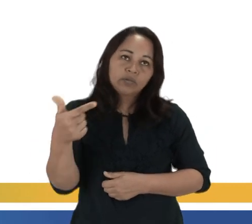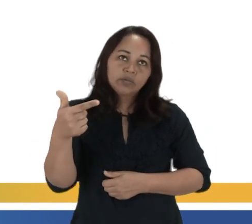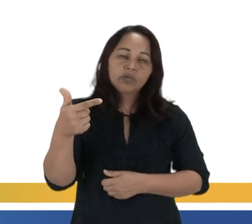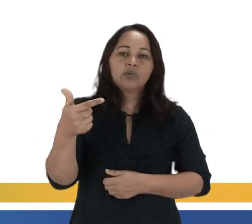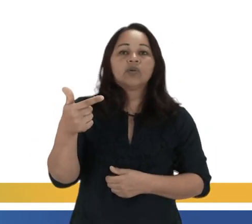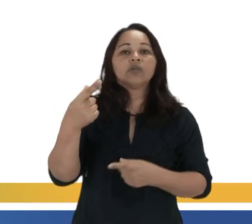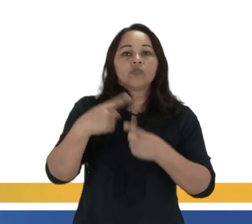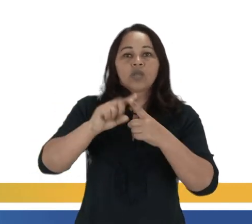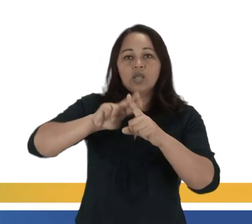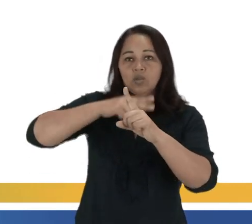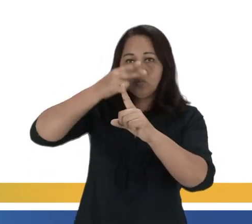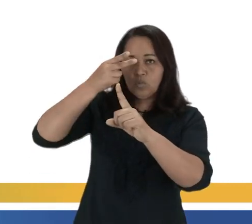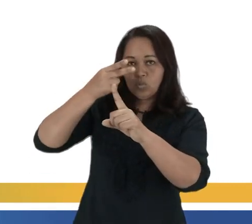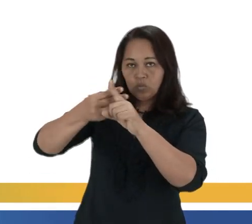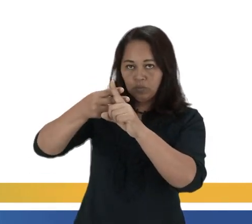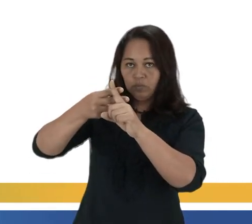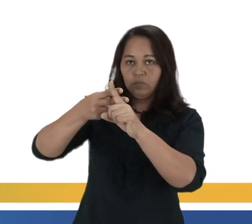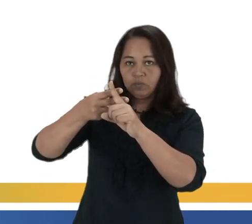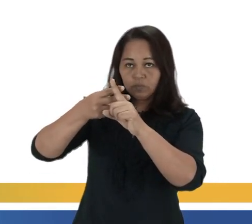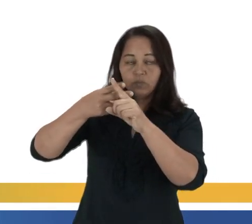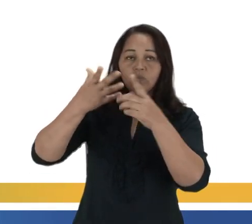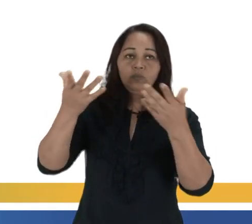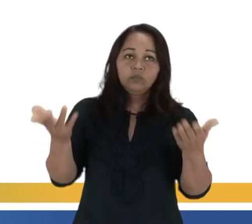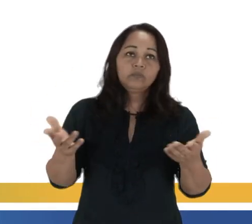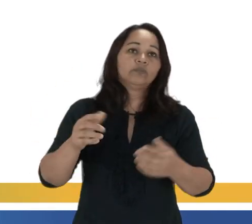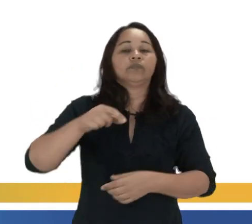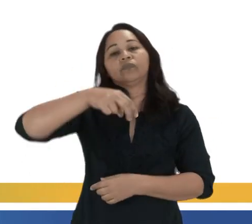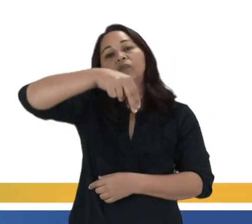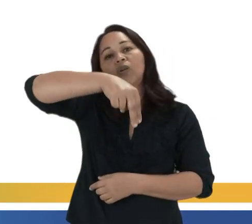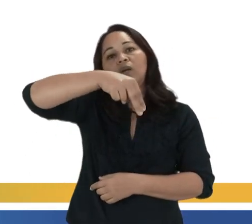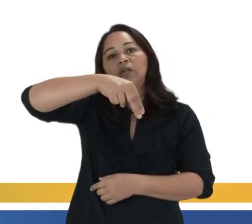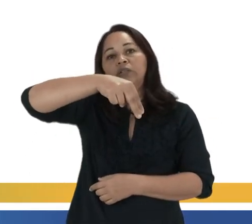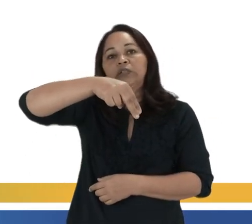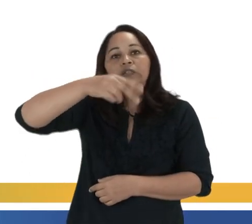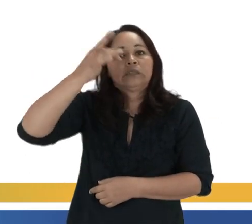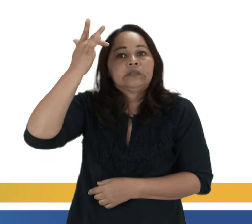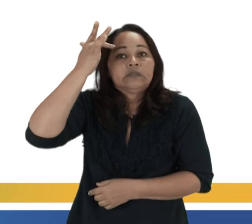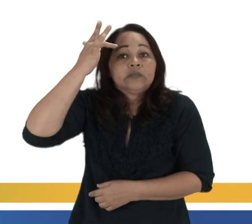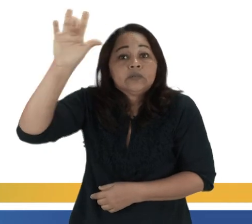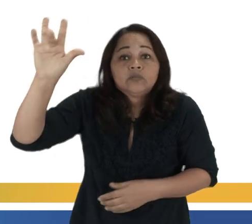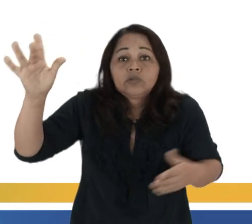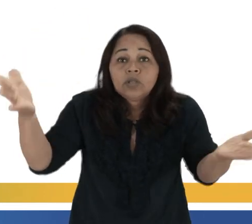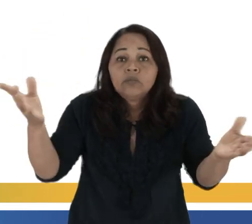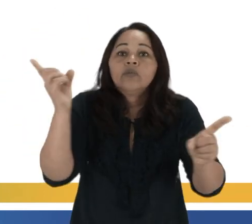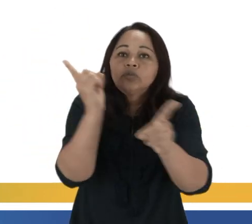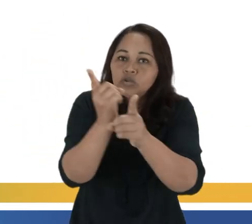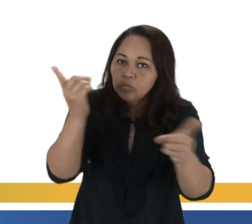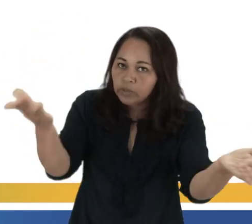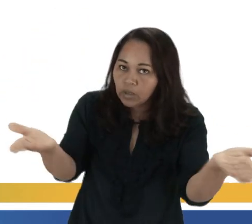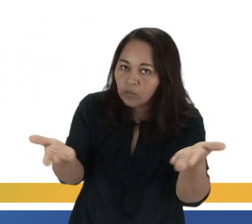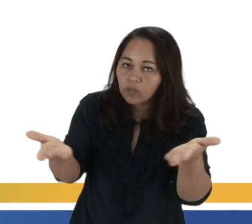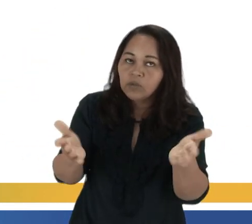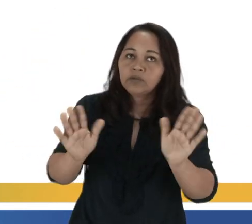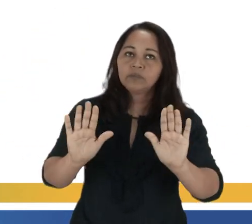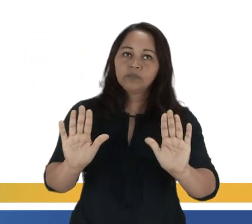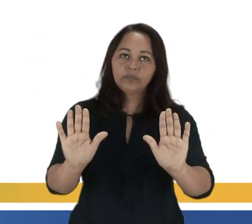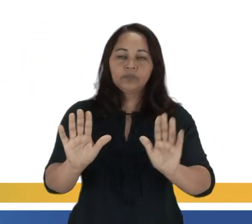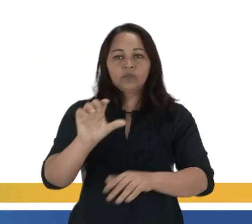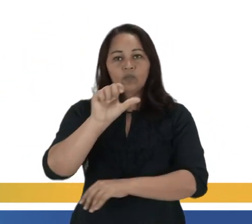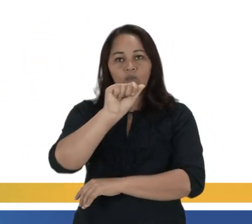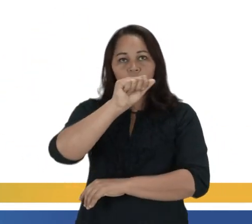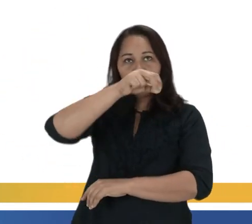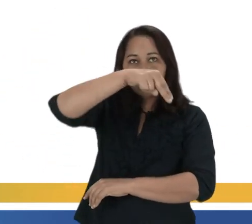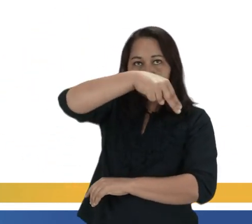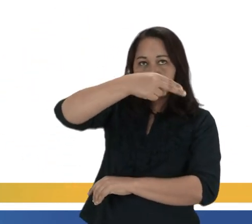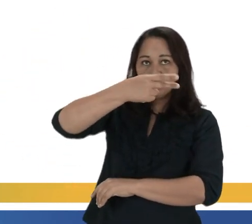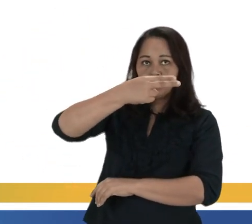ele dobra, né? A própria questão já nos dá aí a razão. E a posição do termo é o que queremos descobrir. Substituindo